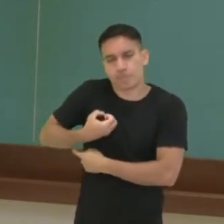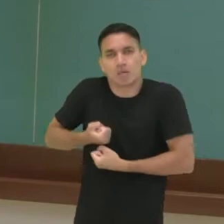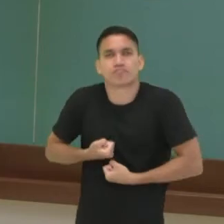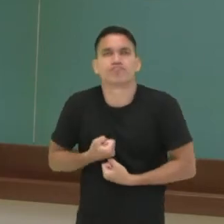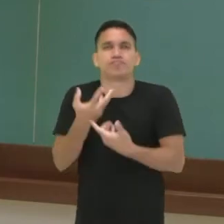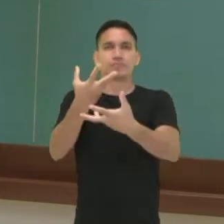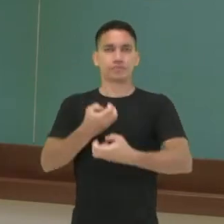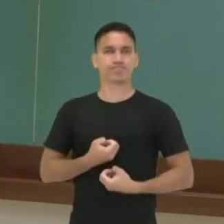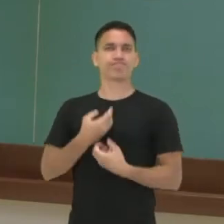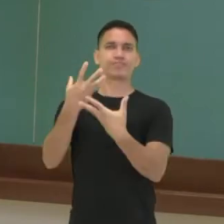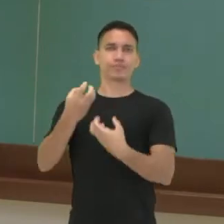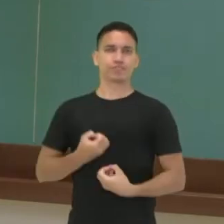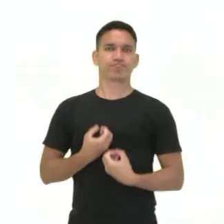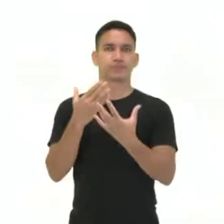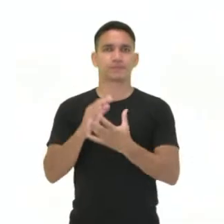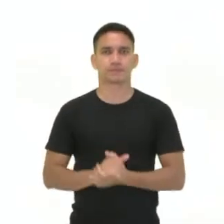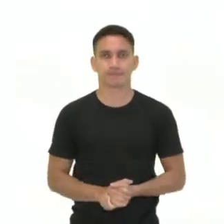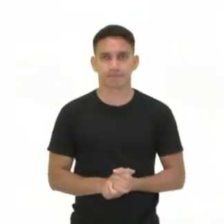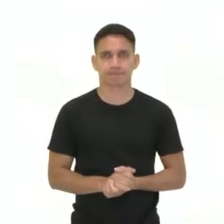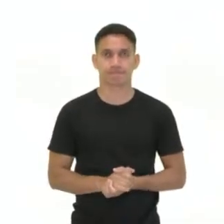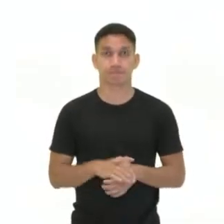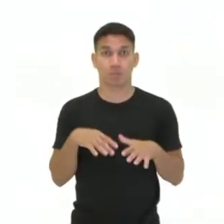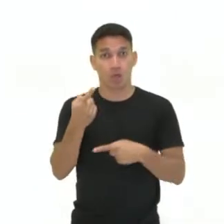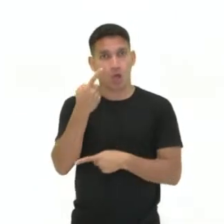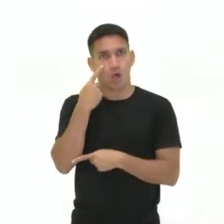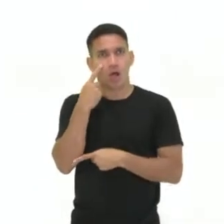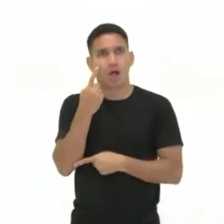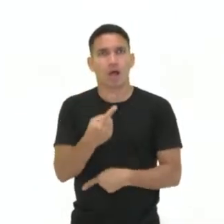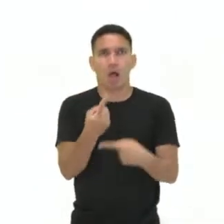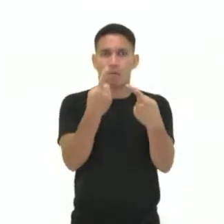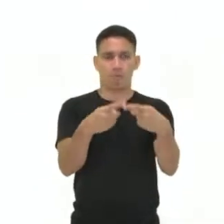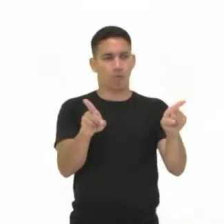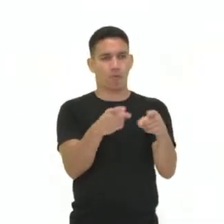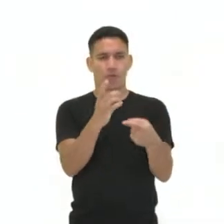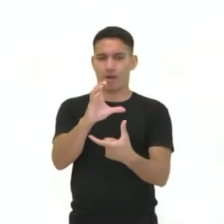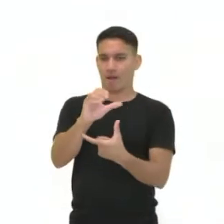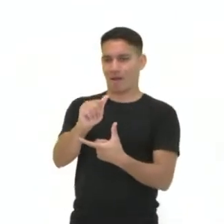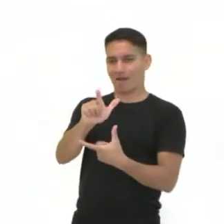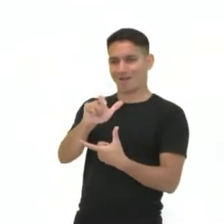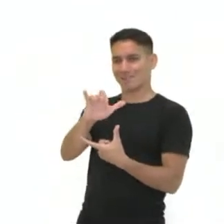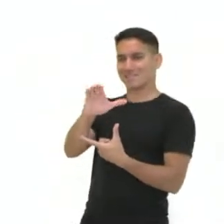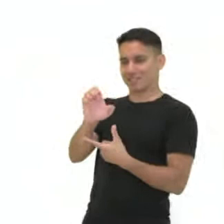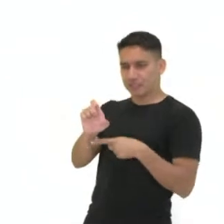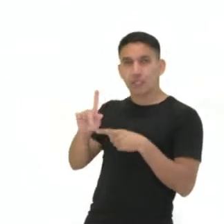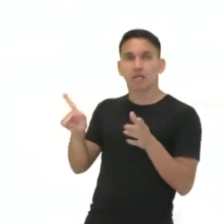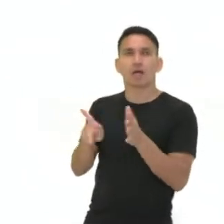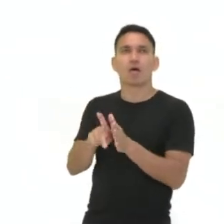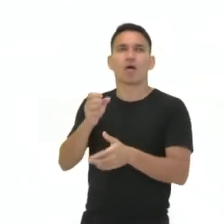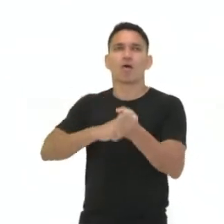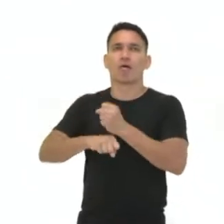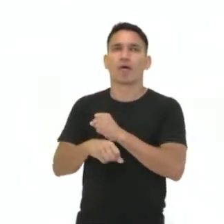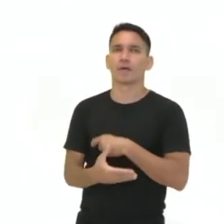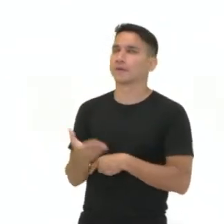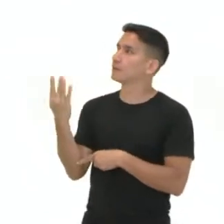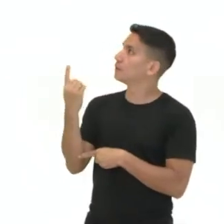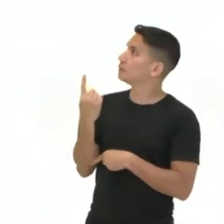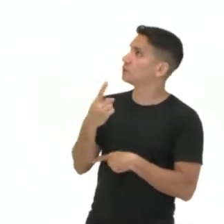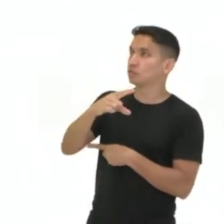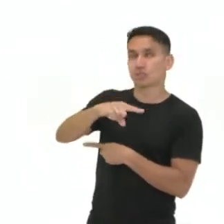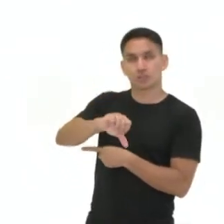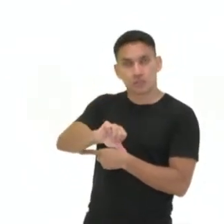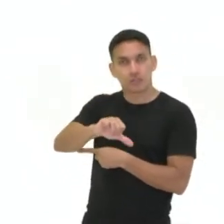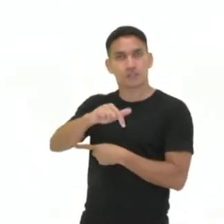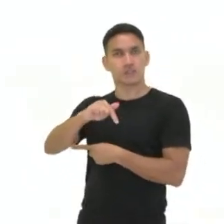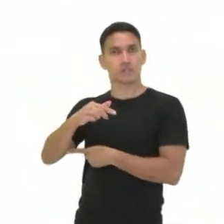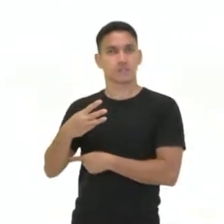nos expressar. A música Cálice, lançada por Chico Buarque em 1973,